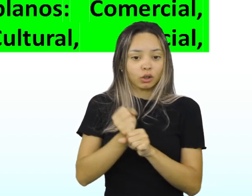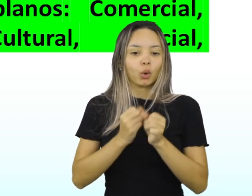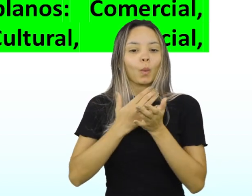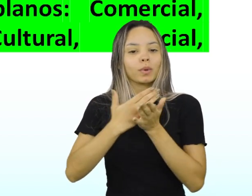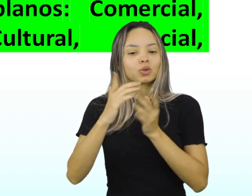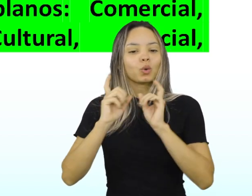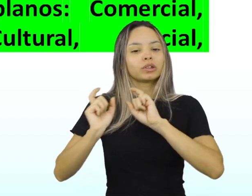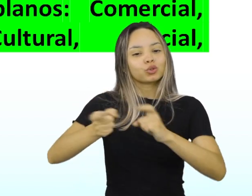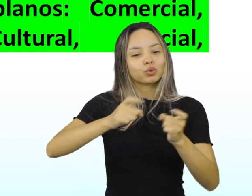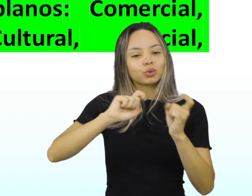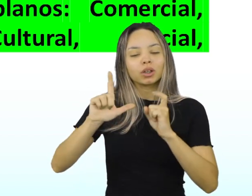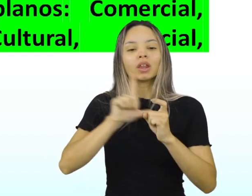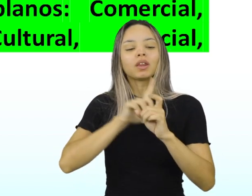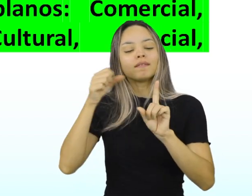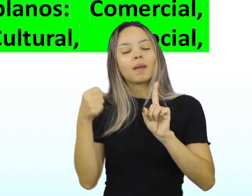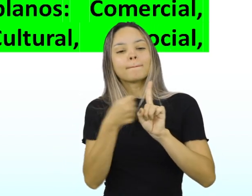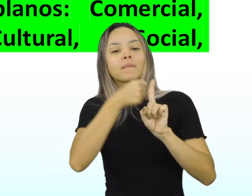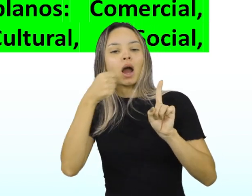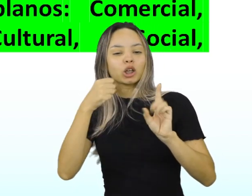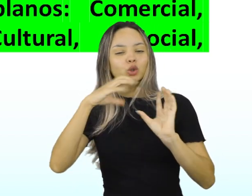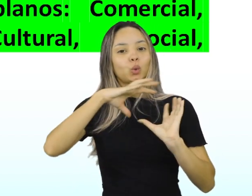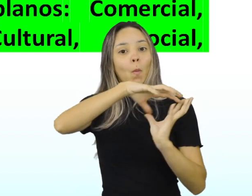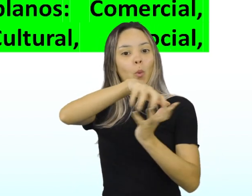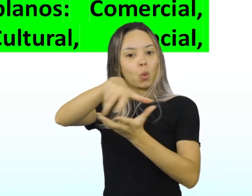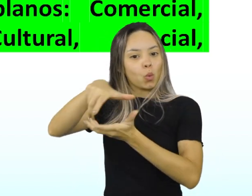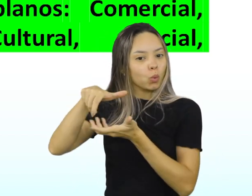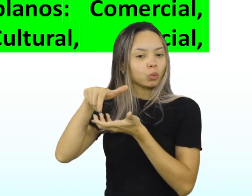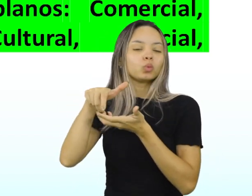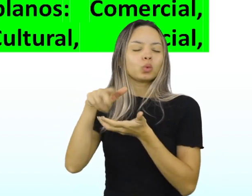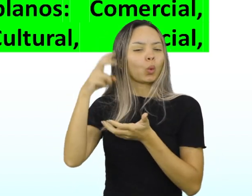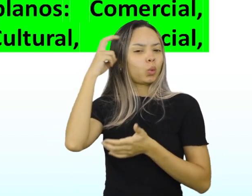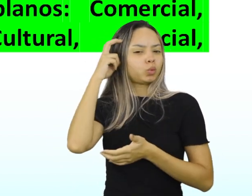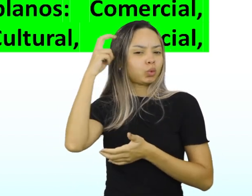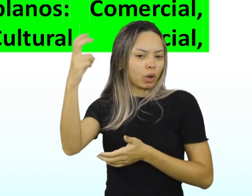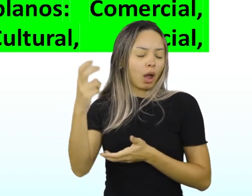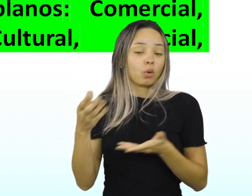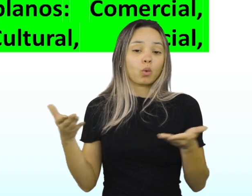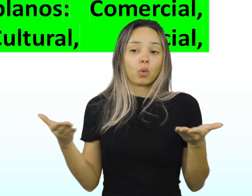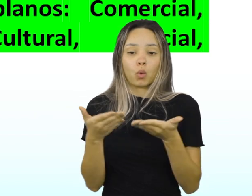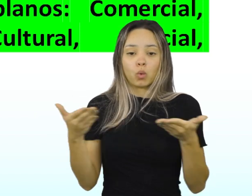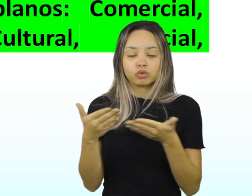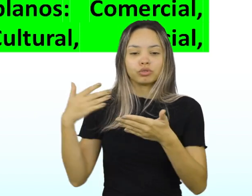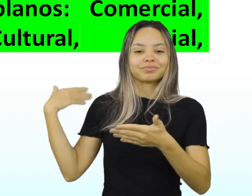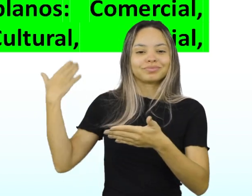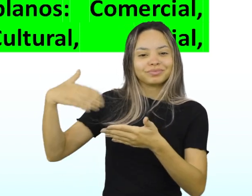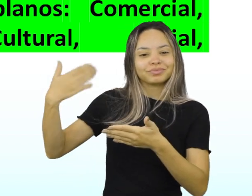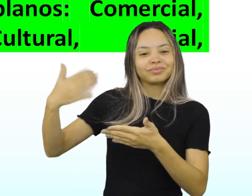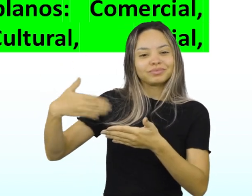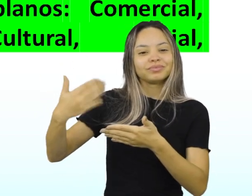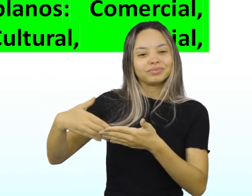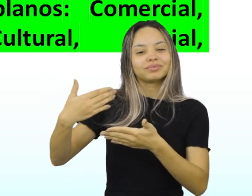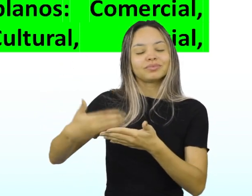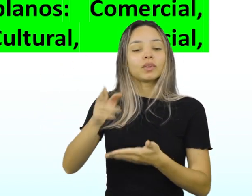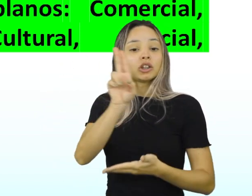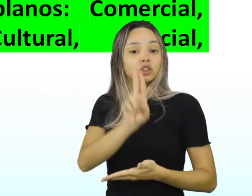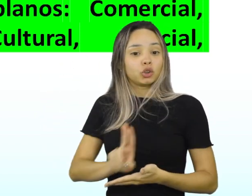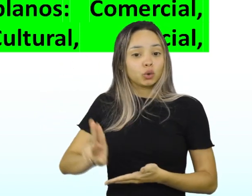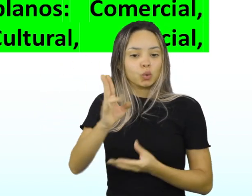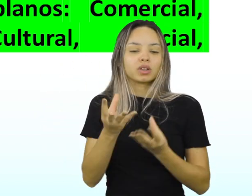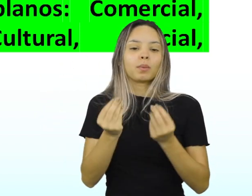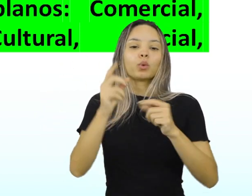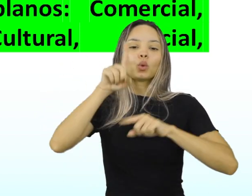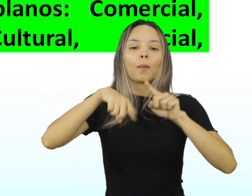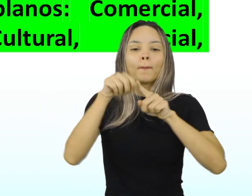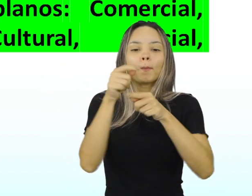das eleições vai trazer impacto para o mundo inteiro. Cultural, hoje em dia, cada vez mais consumimos produtos em